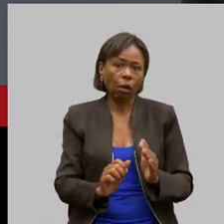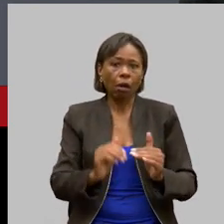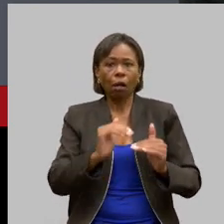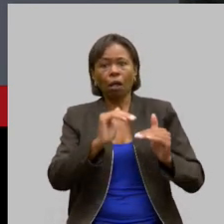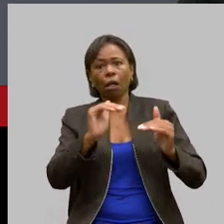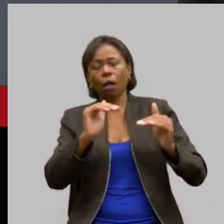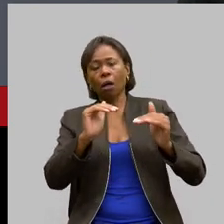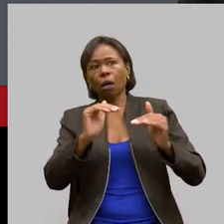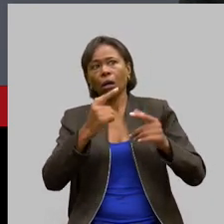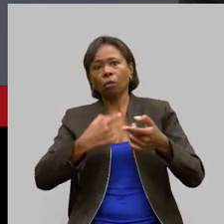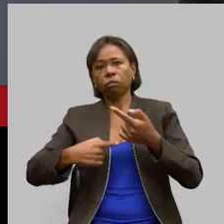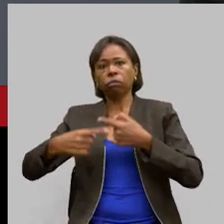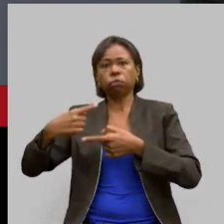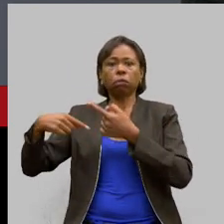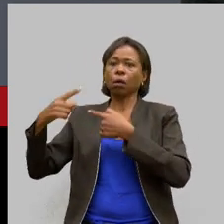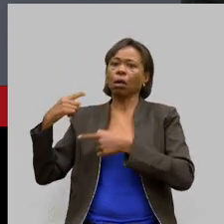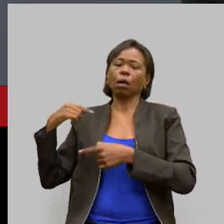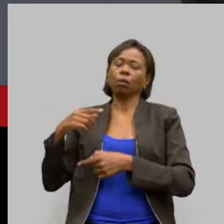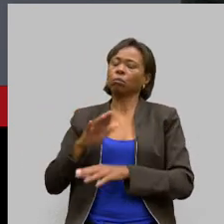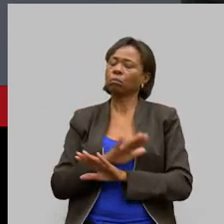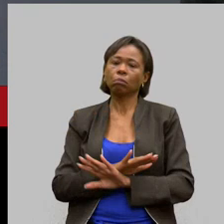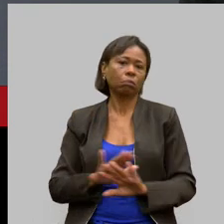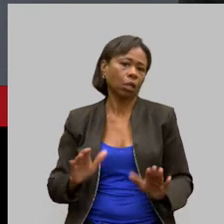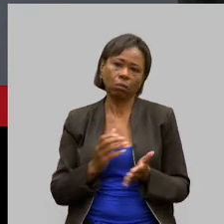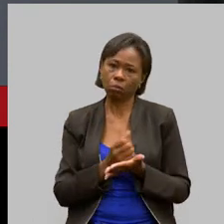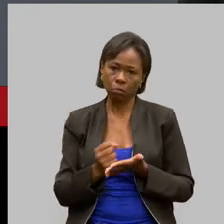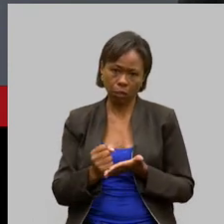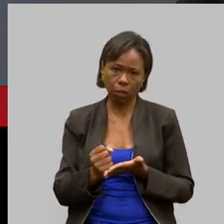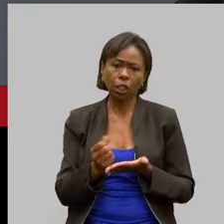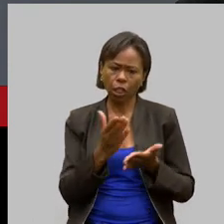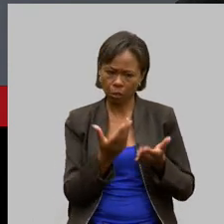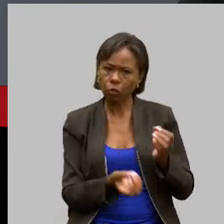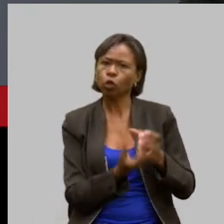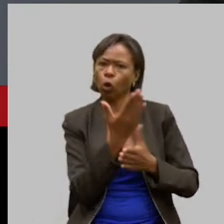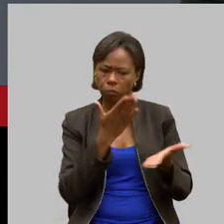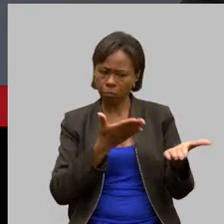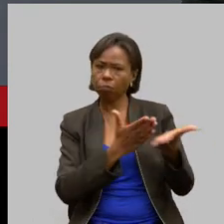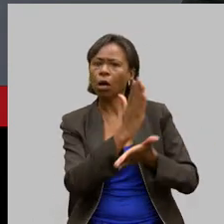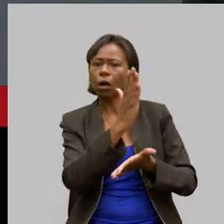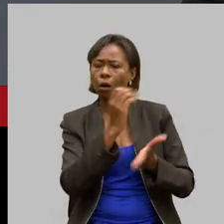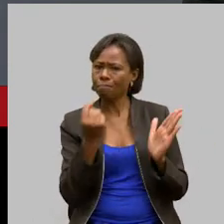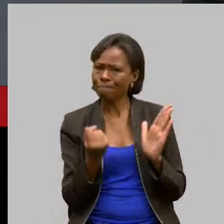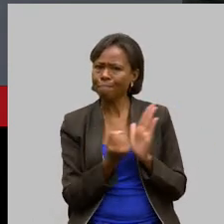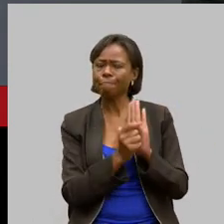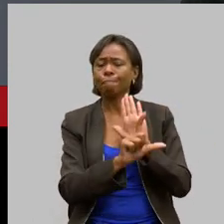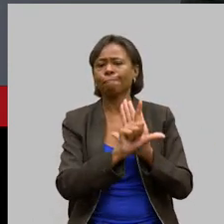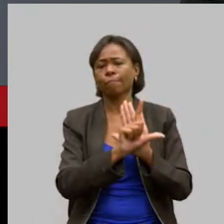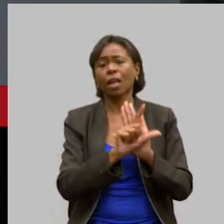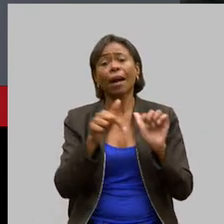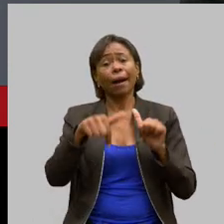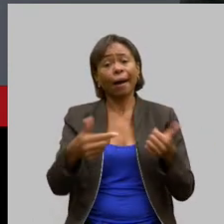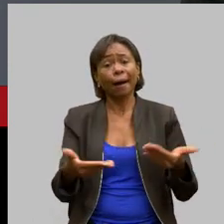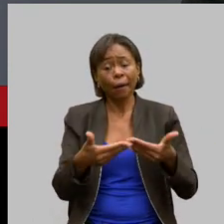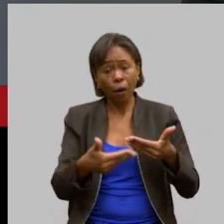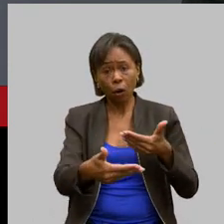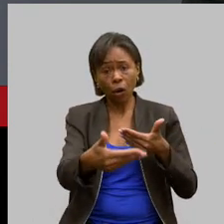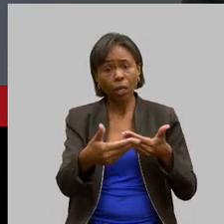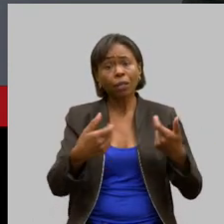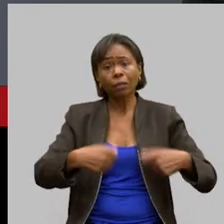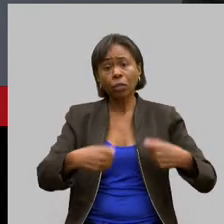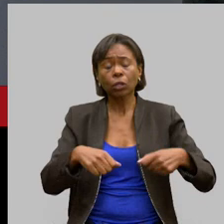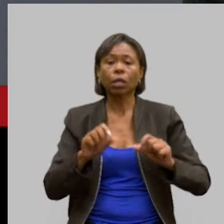né uma vez criado isso e o que se precisa agora como já foi dito